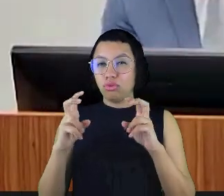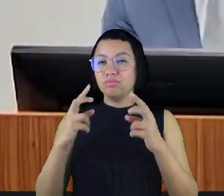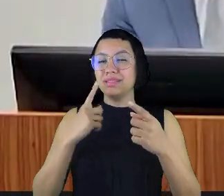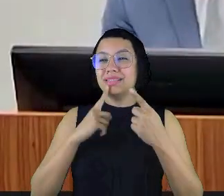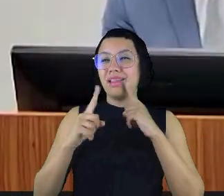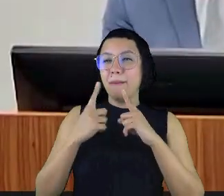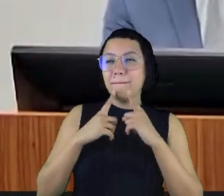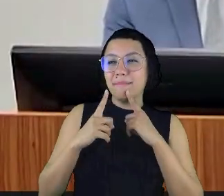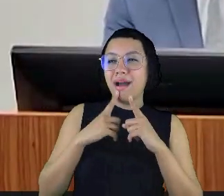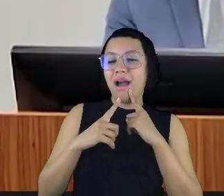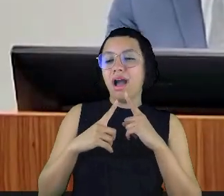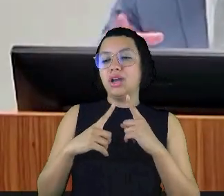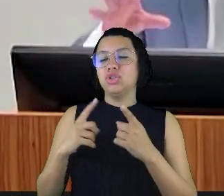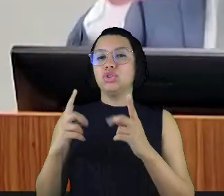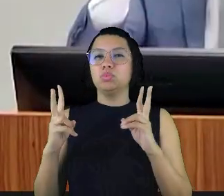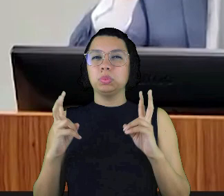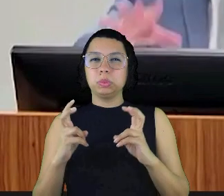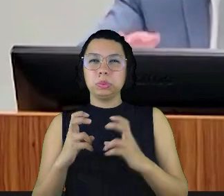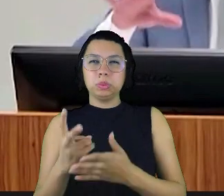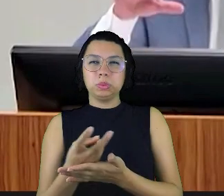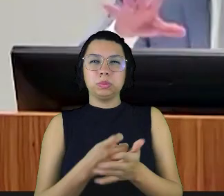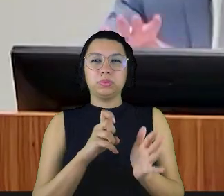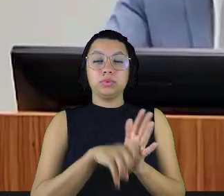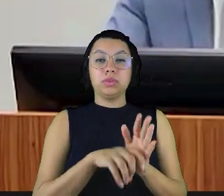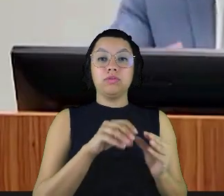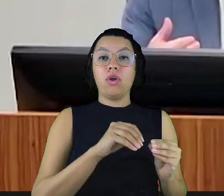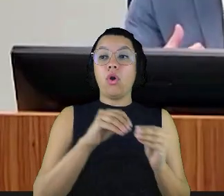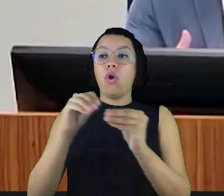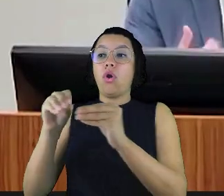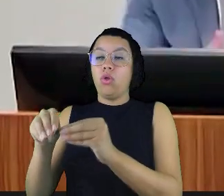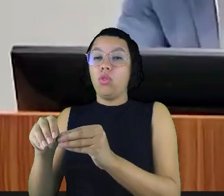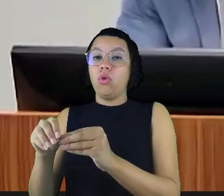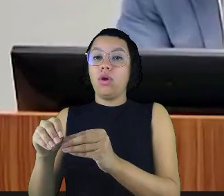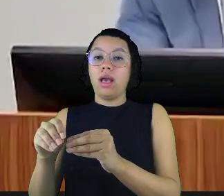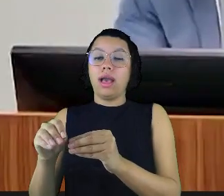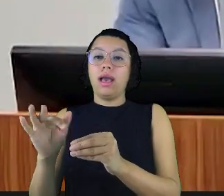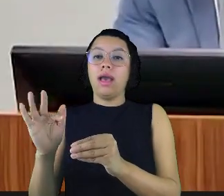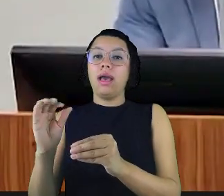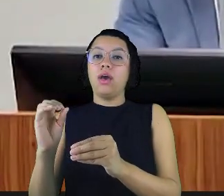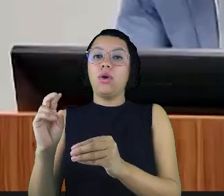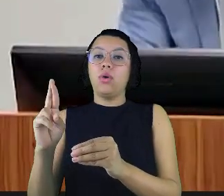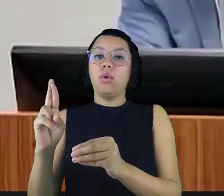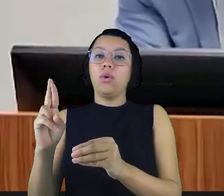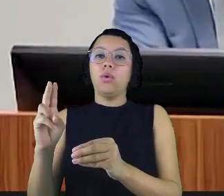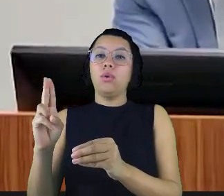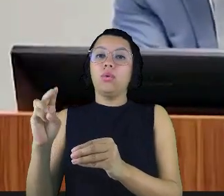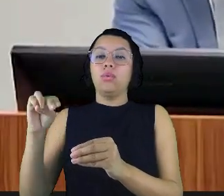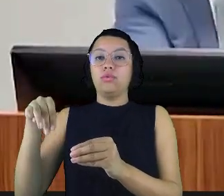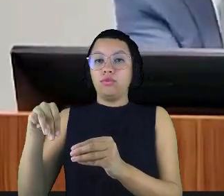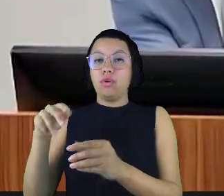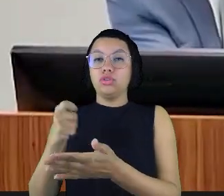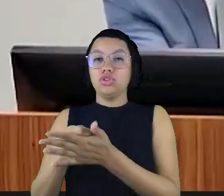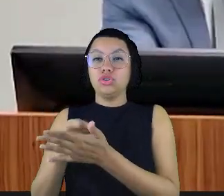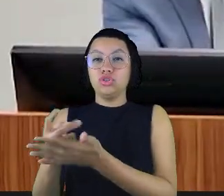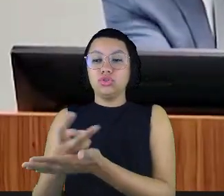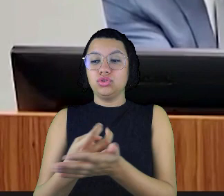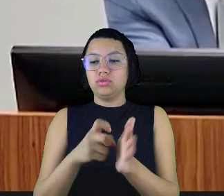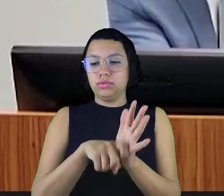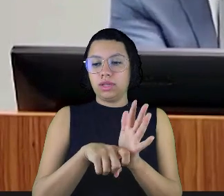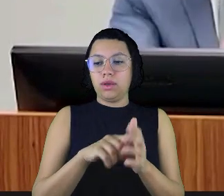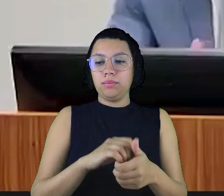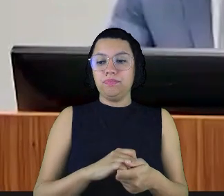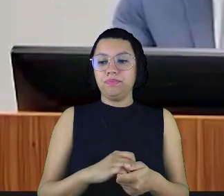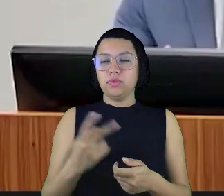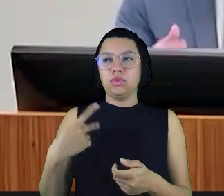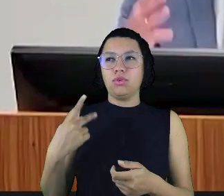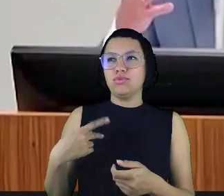para o Fórum de Execução Fiscal. Um dos motivos, não é porque nós que trabalhamos no processo do Fórum de Execução Fiscal somos melhores ou